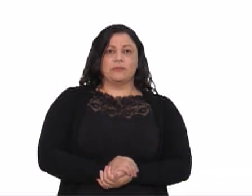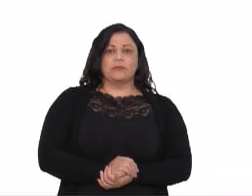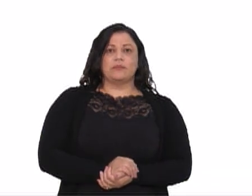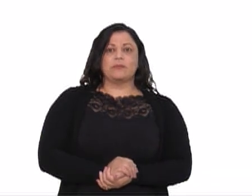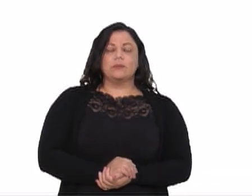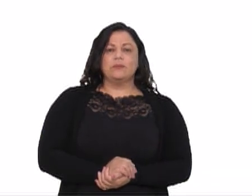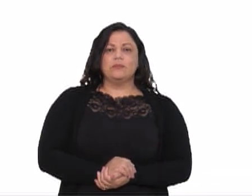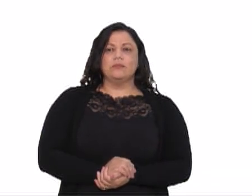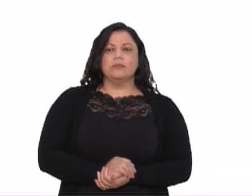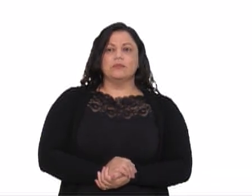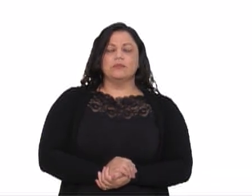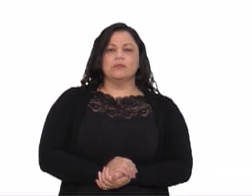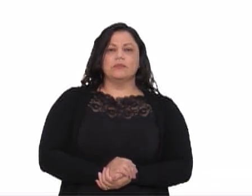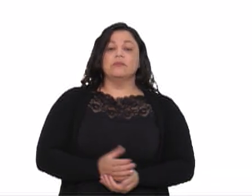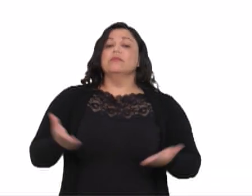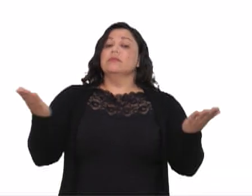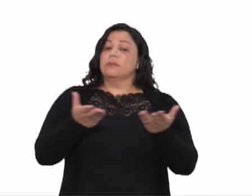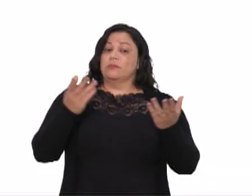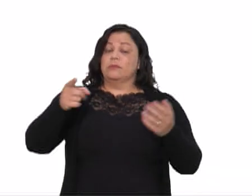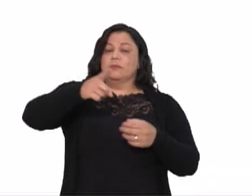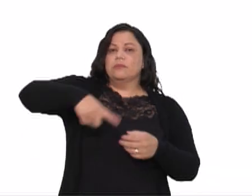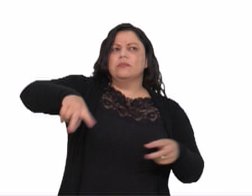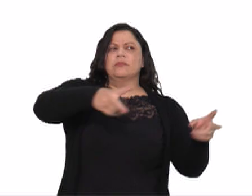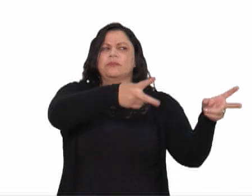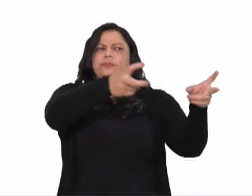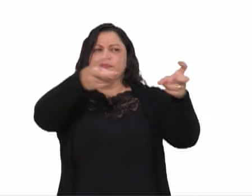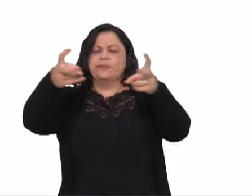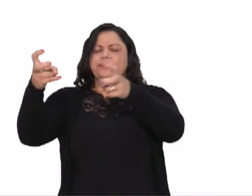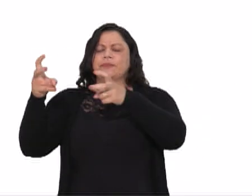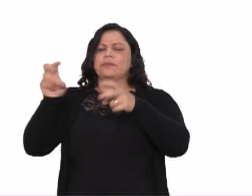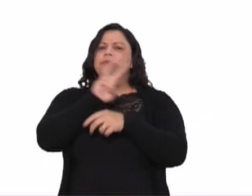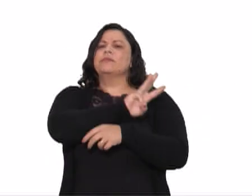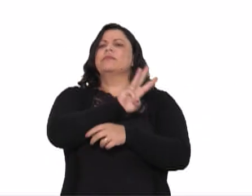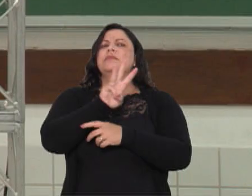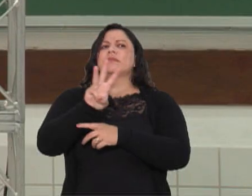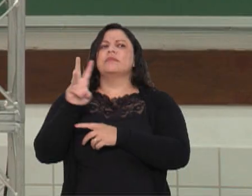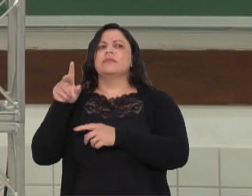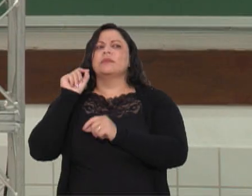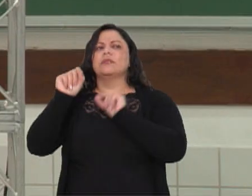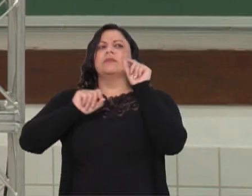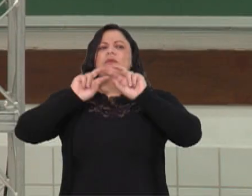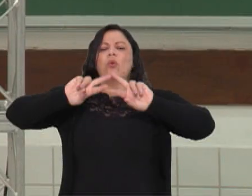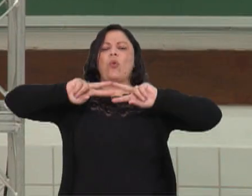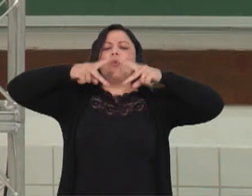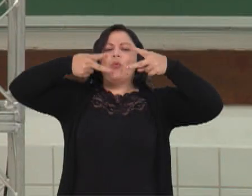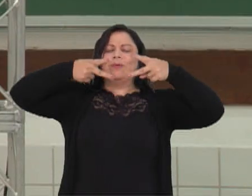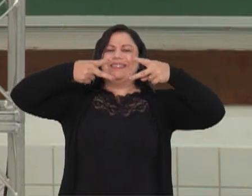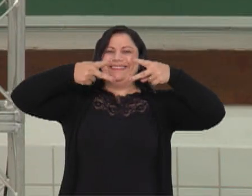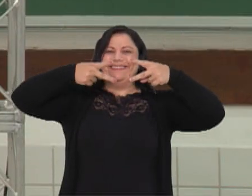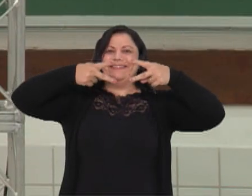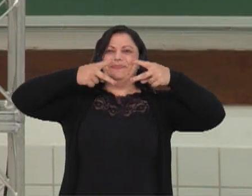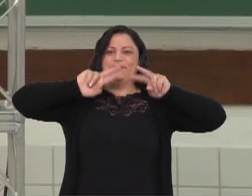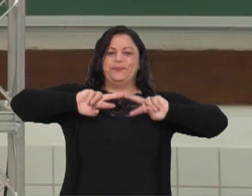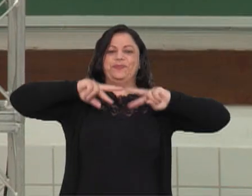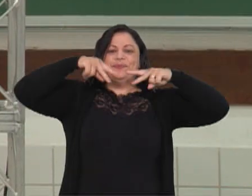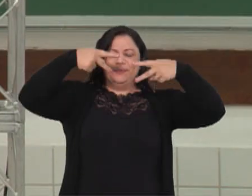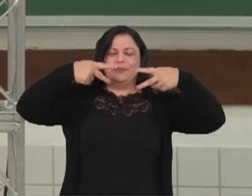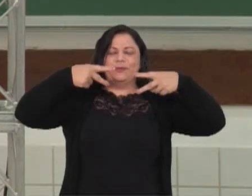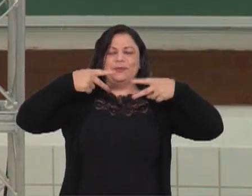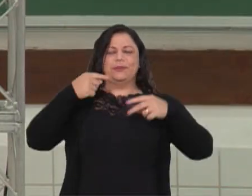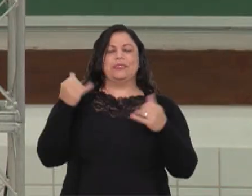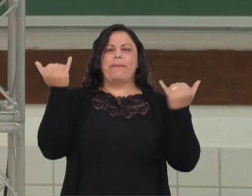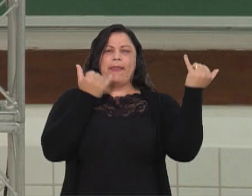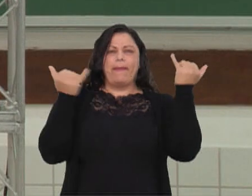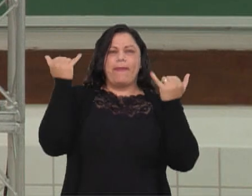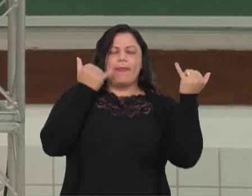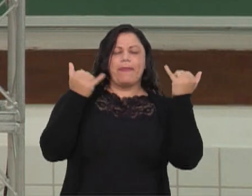Agora vocês vão observar aqui a fonte. Geralmente a fonte, pessoal, no texto informativo, ele vem lá